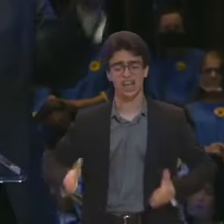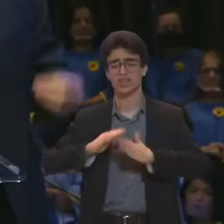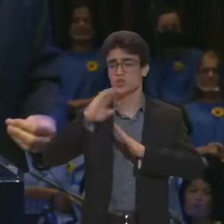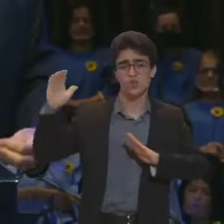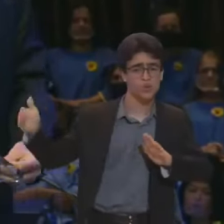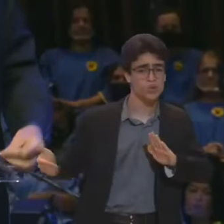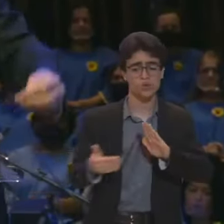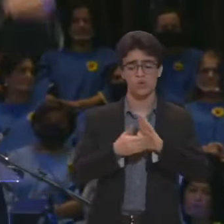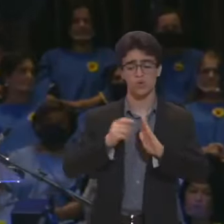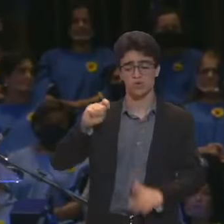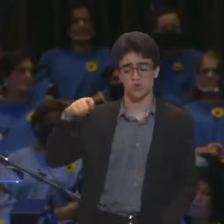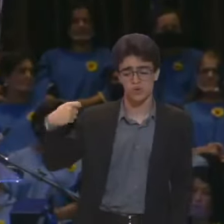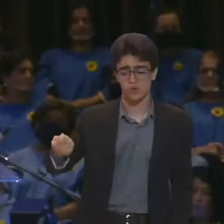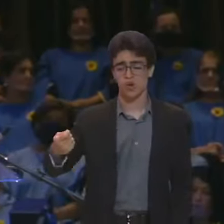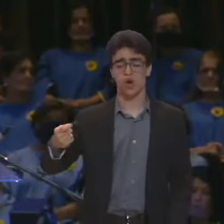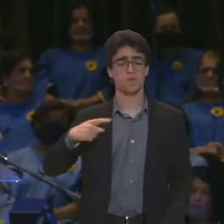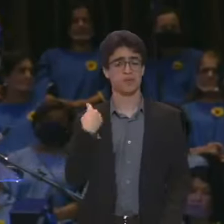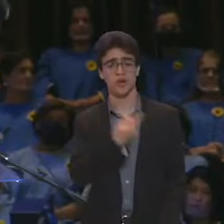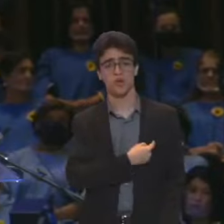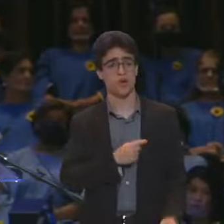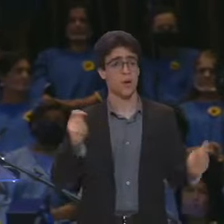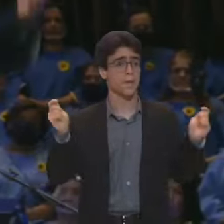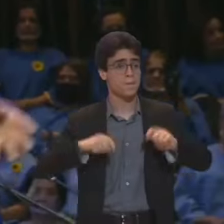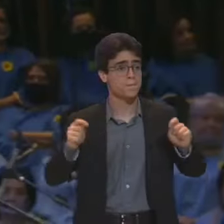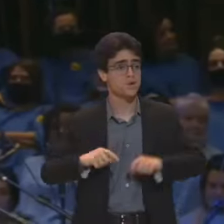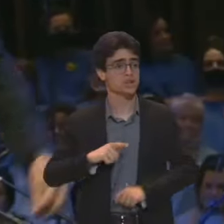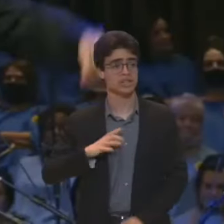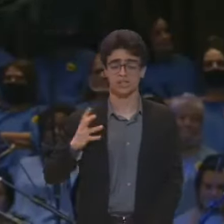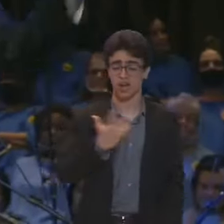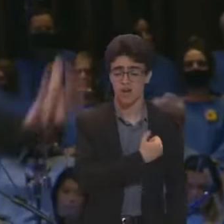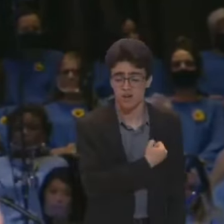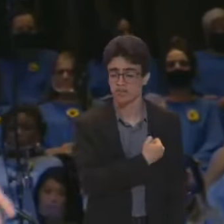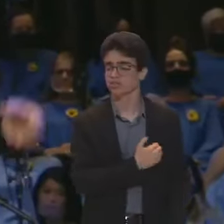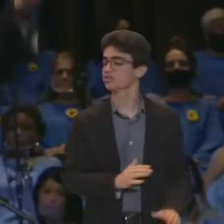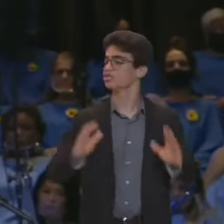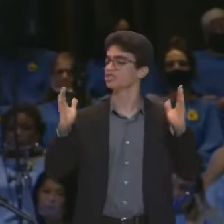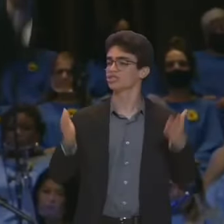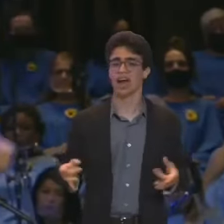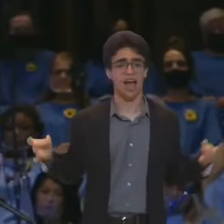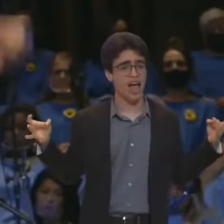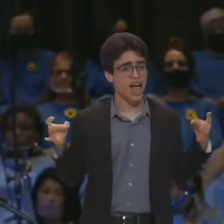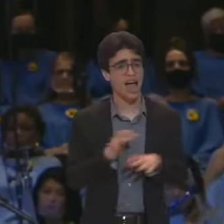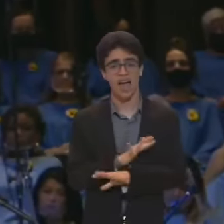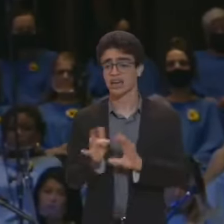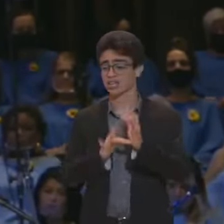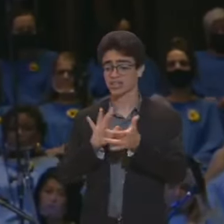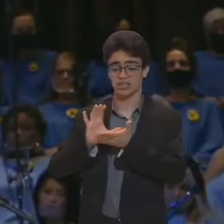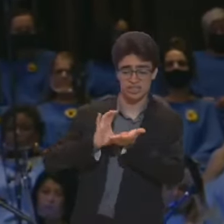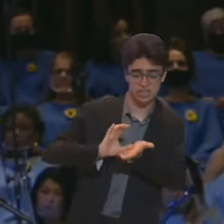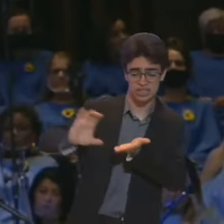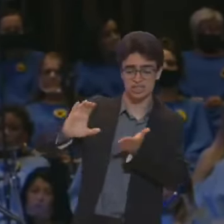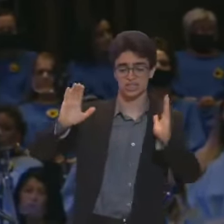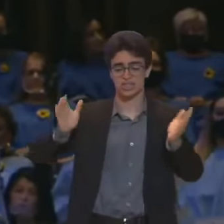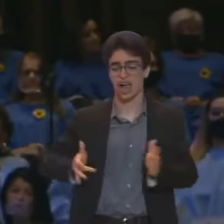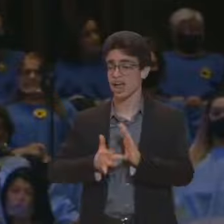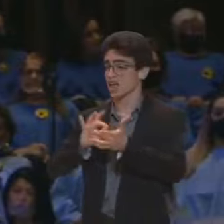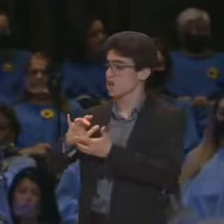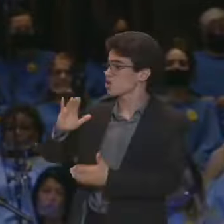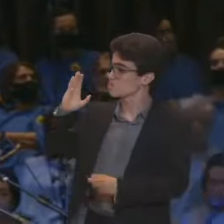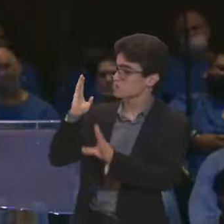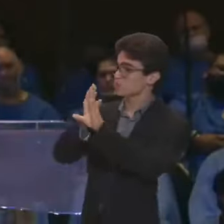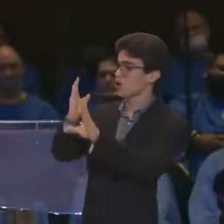diz respeito à possibilidade nossa de salvação foi feito por Jesus. Ele se tornou a possibilidade